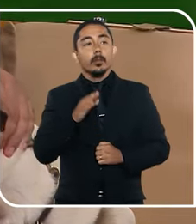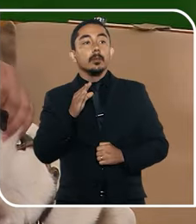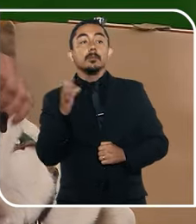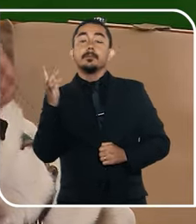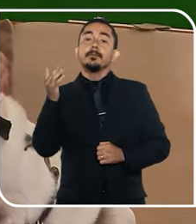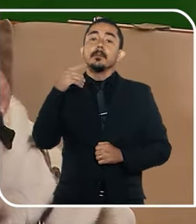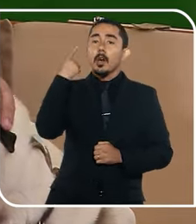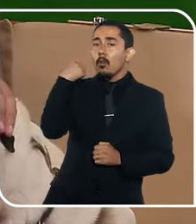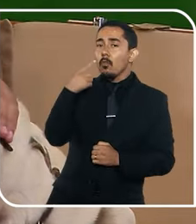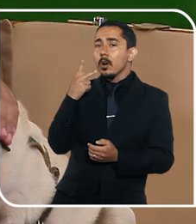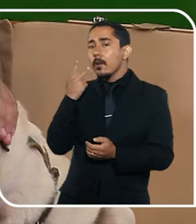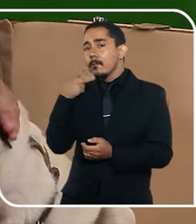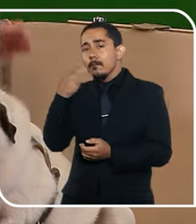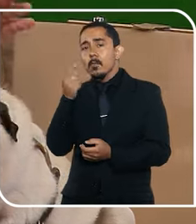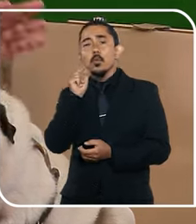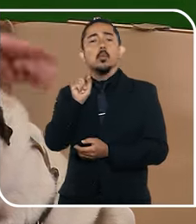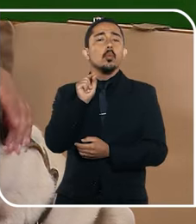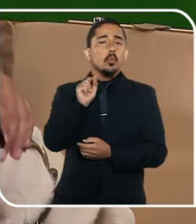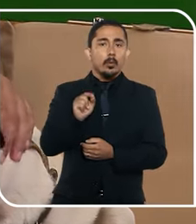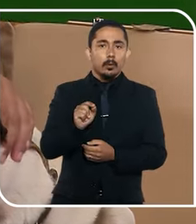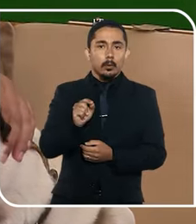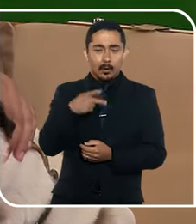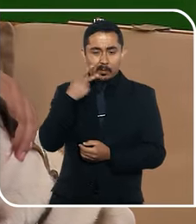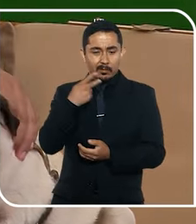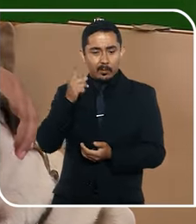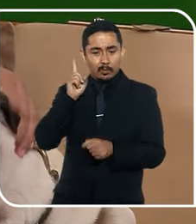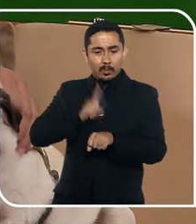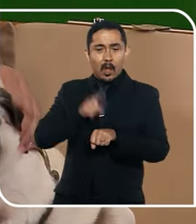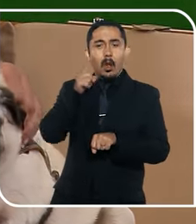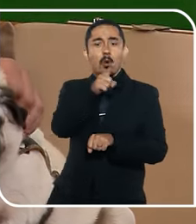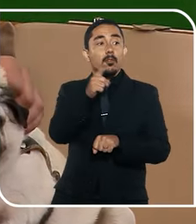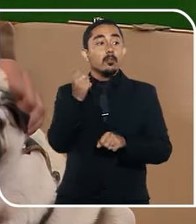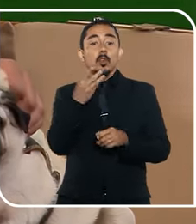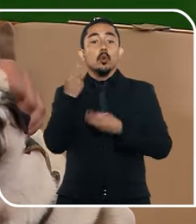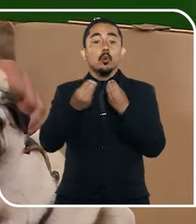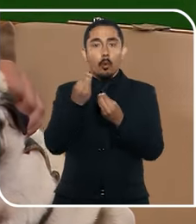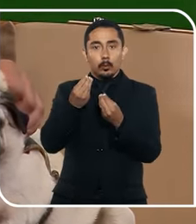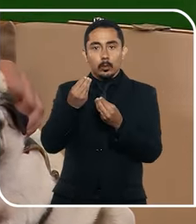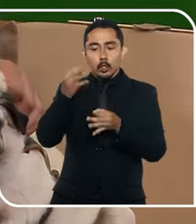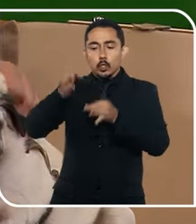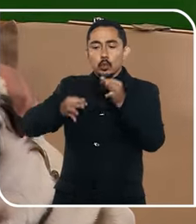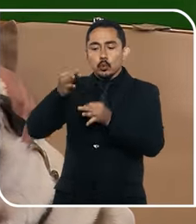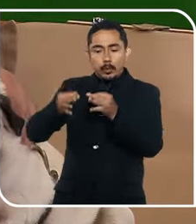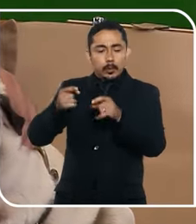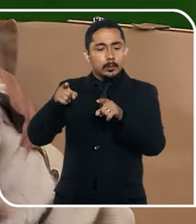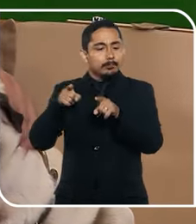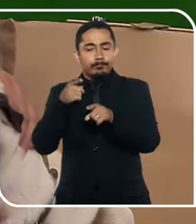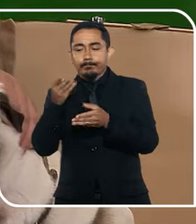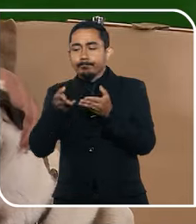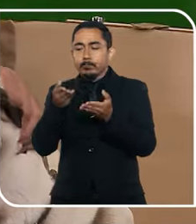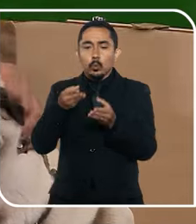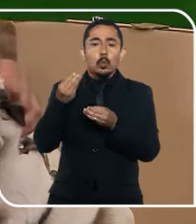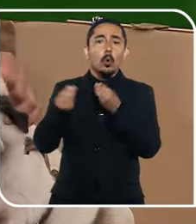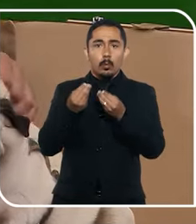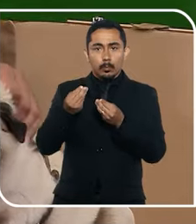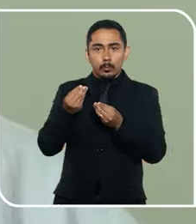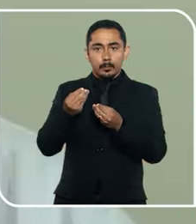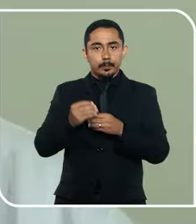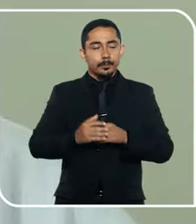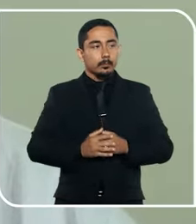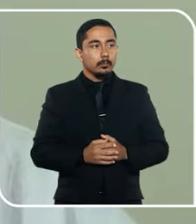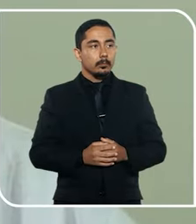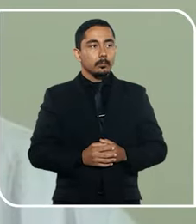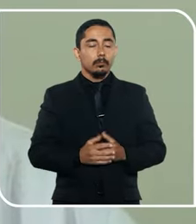advogado disse para você? Ele falou logo de cara o que você iria enfrentar e como é que a justiça trata situações como a sua?